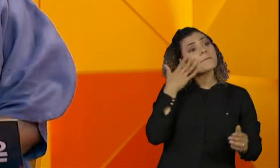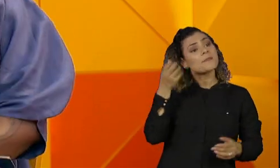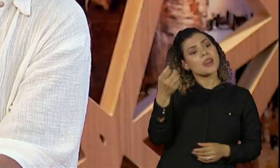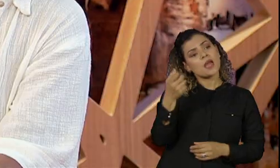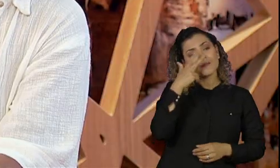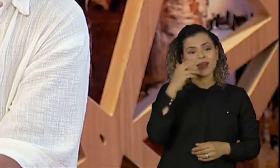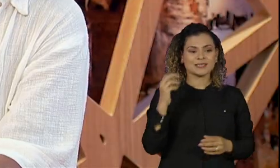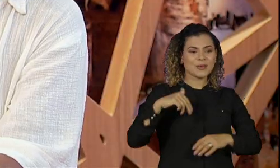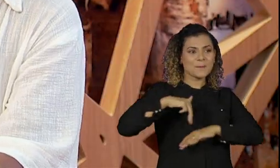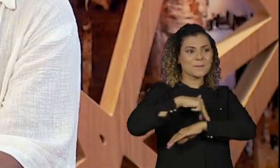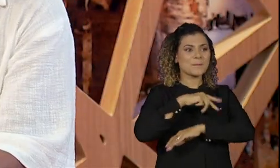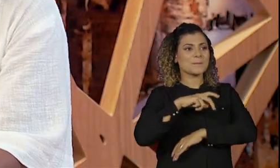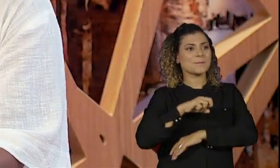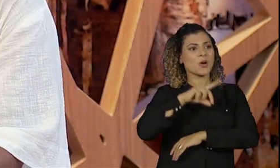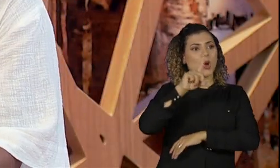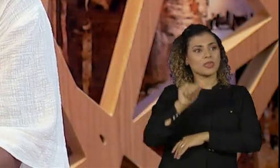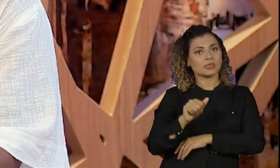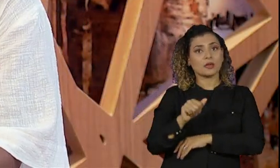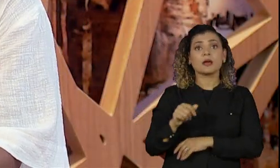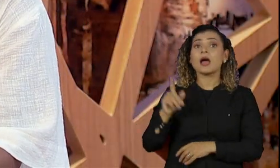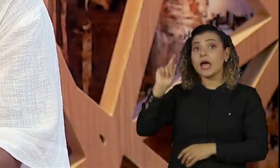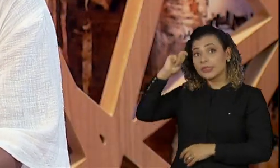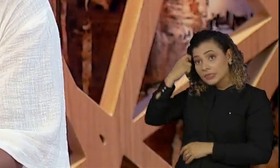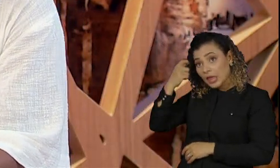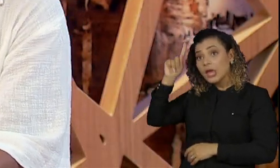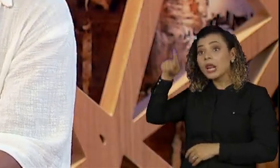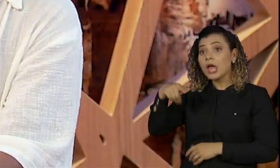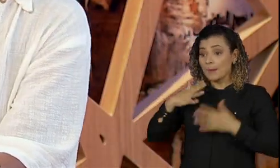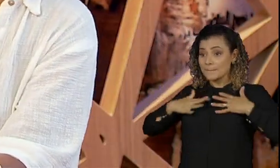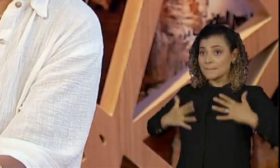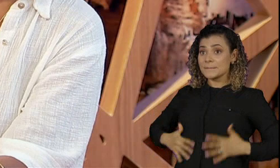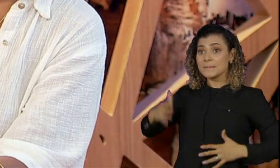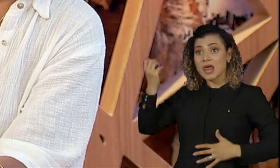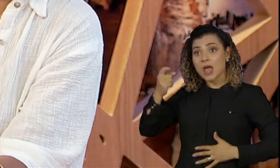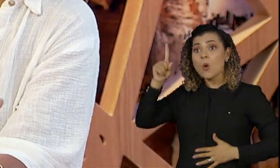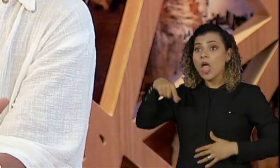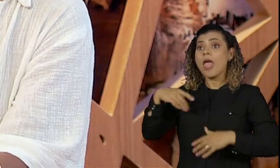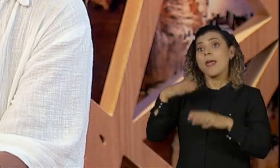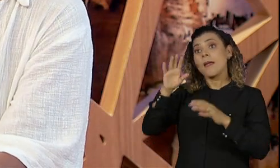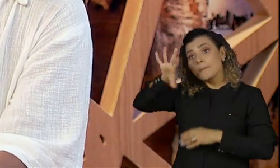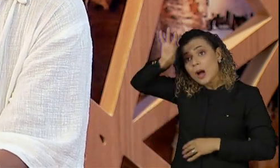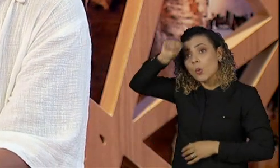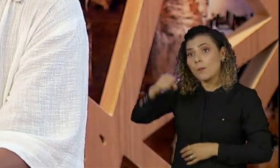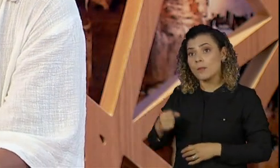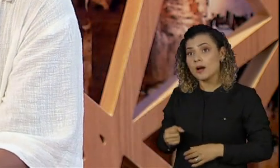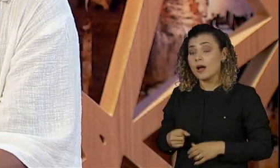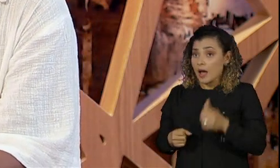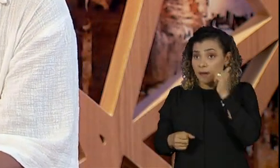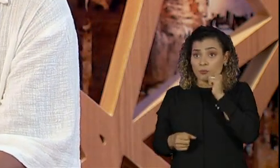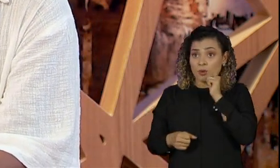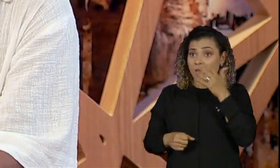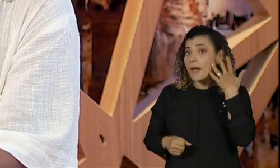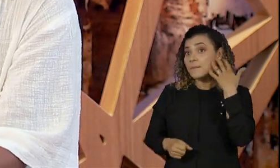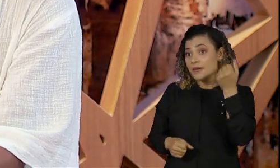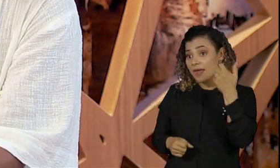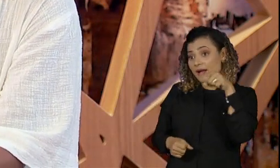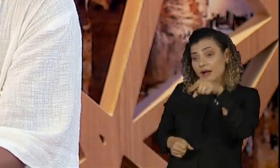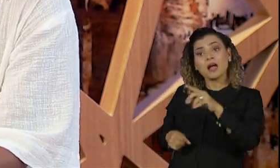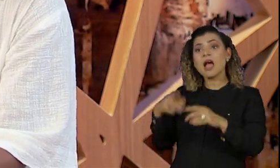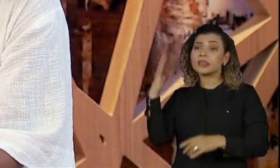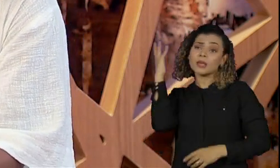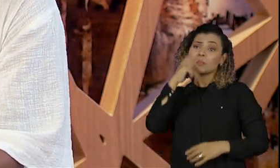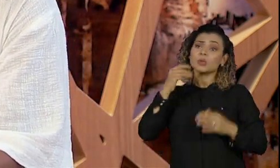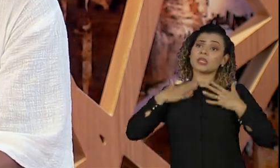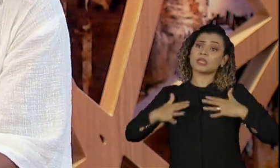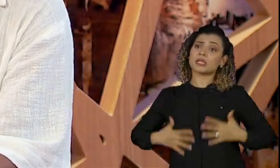né? Exato. A negra é a macumbeira, toda de branco, e a branca, ela só tá bonita, entendeu? Tá bonita, só tá desfilando. vestindo o que